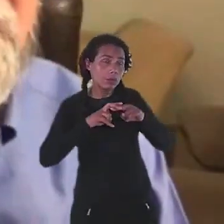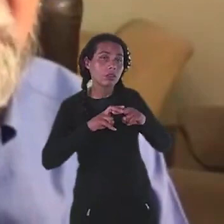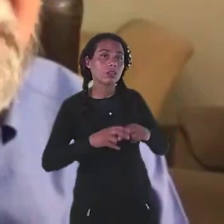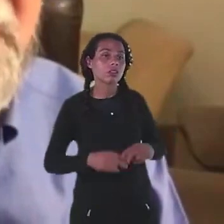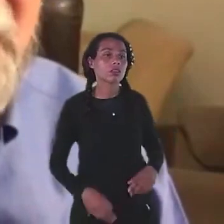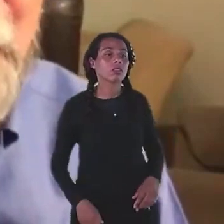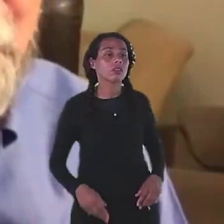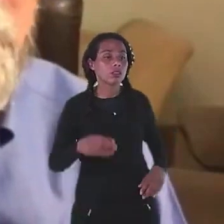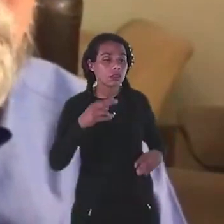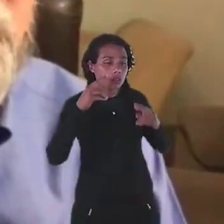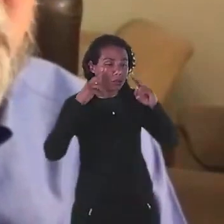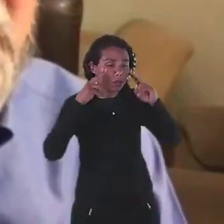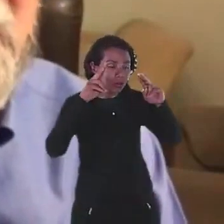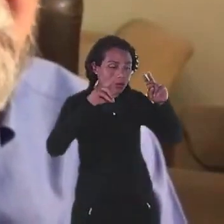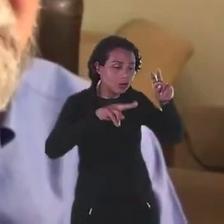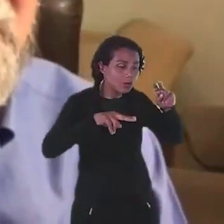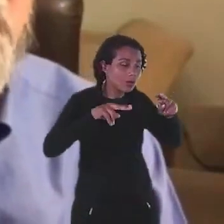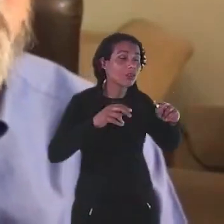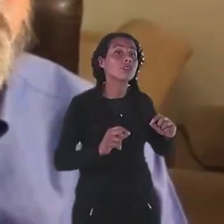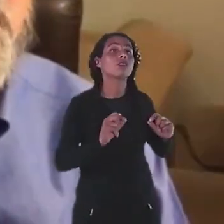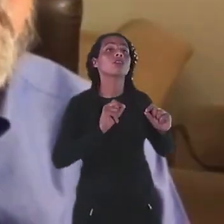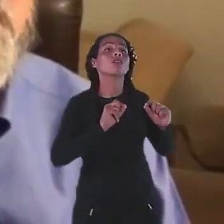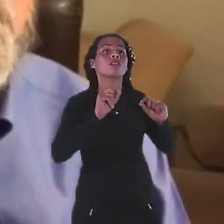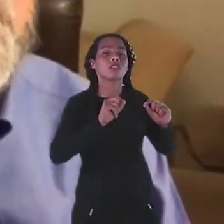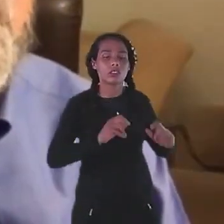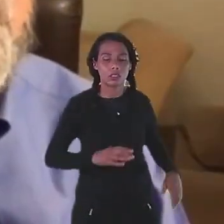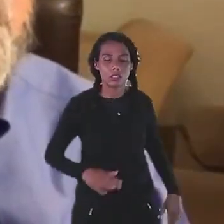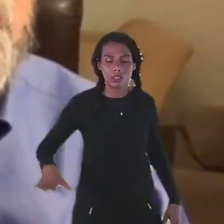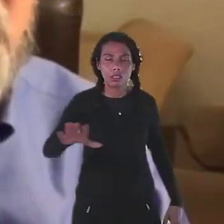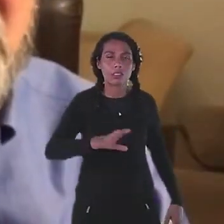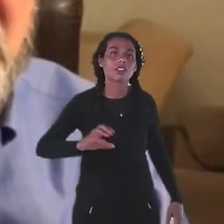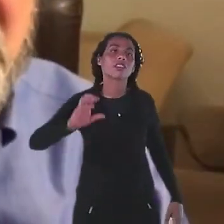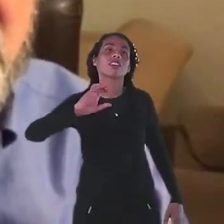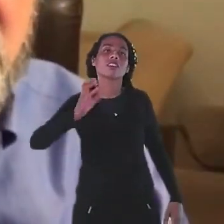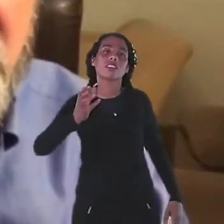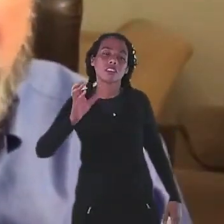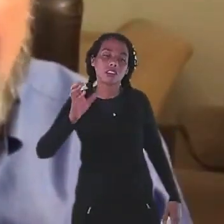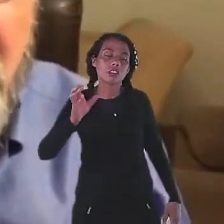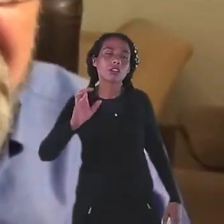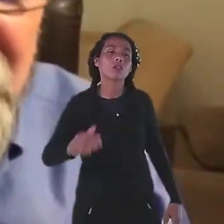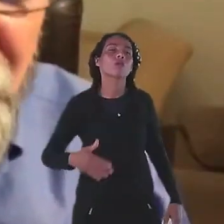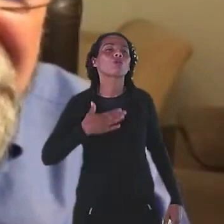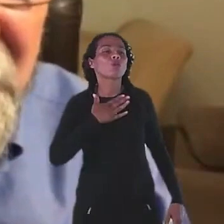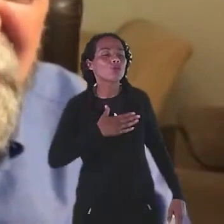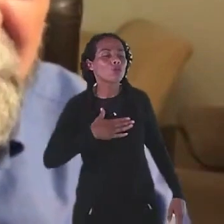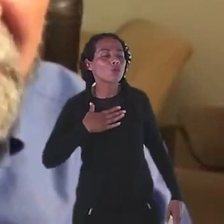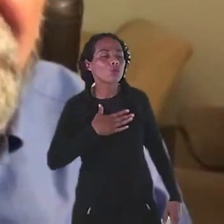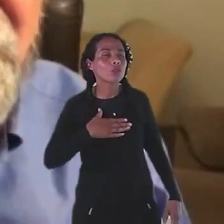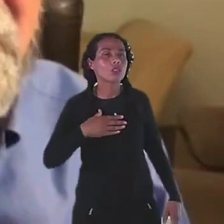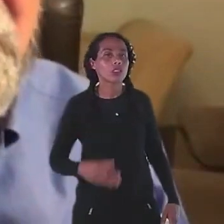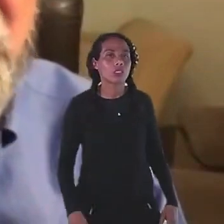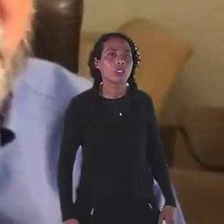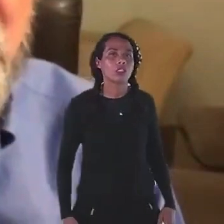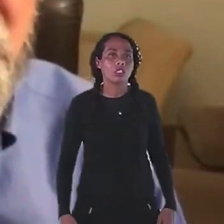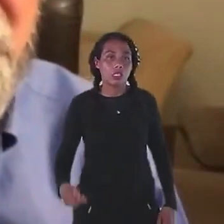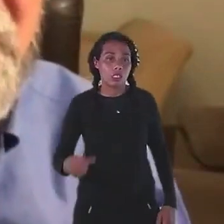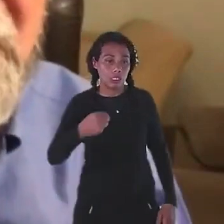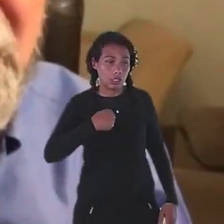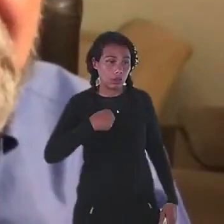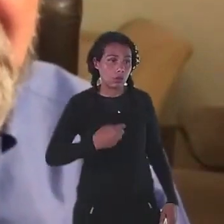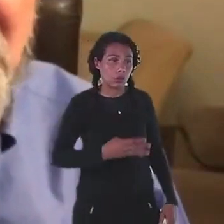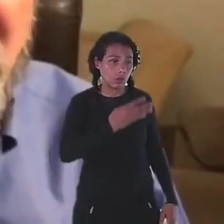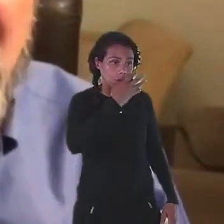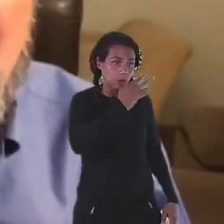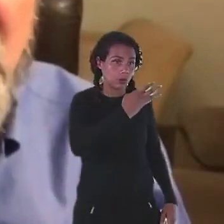mesmo, depois que eu terminei esse livro, mudou dramaticamente. Né? No sentido de que, tudo bem, eu passei 40 anos da minha vida estudando